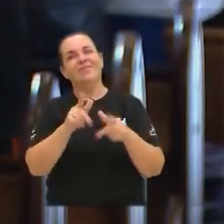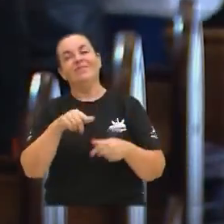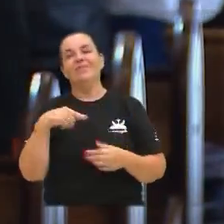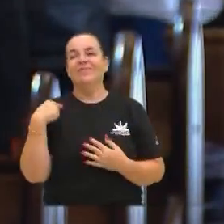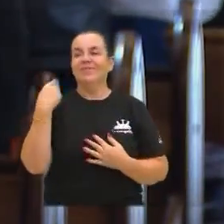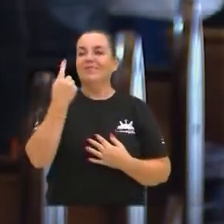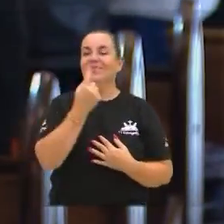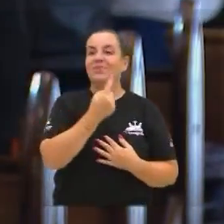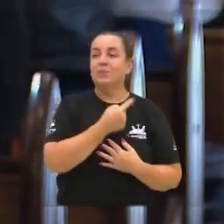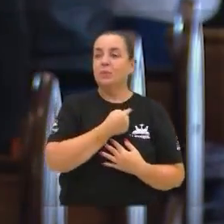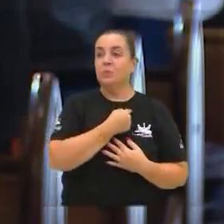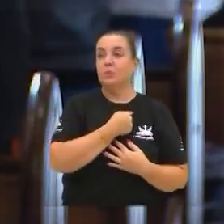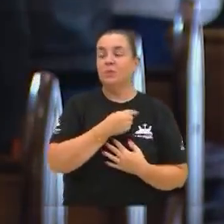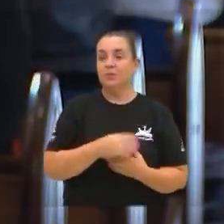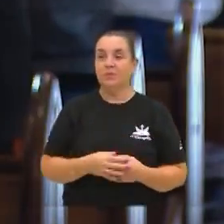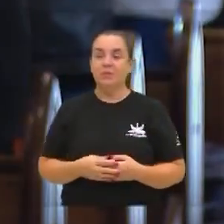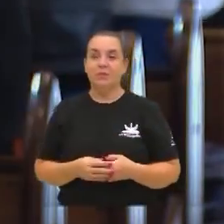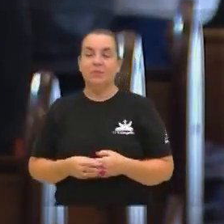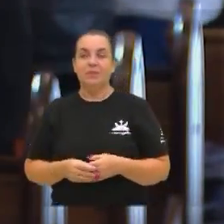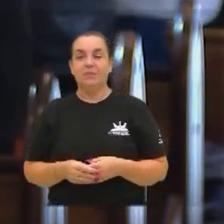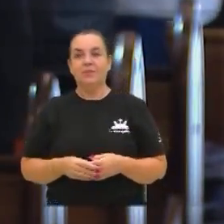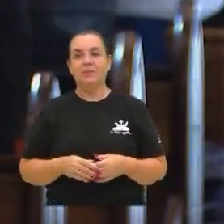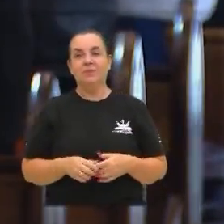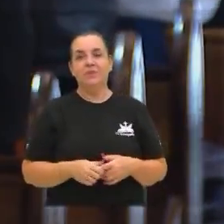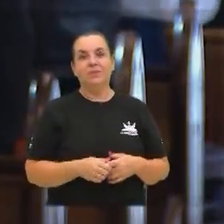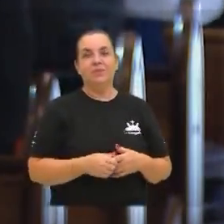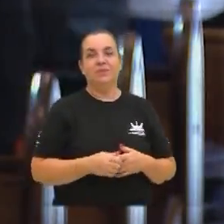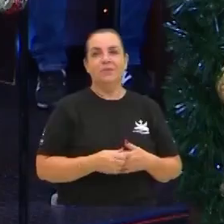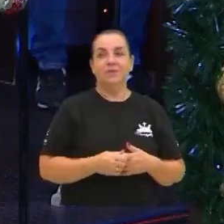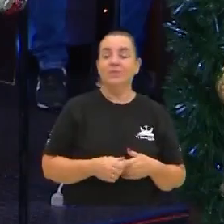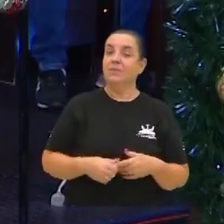a todos nós.